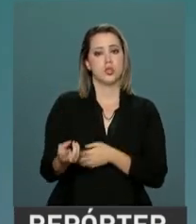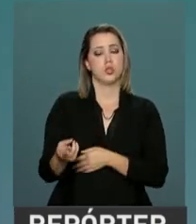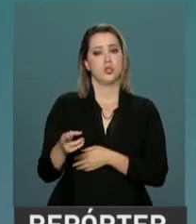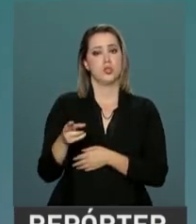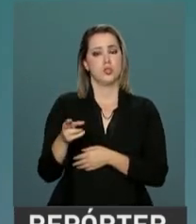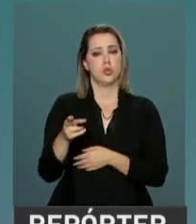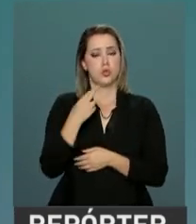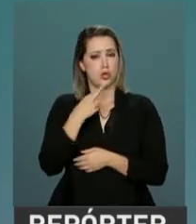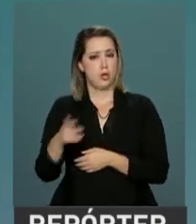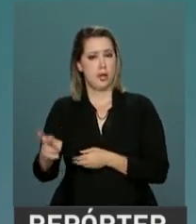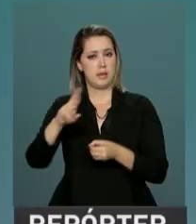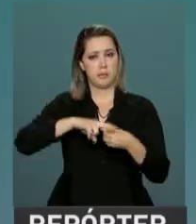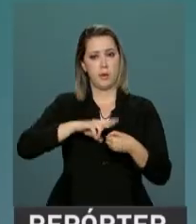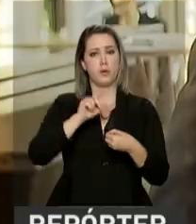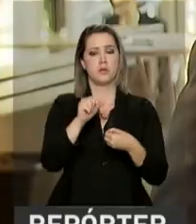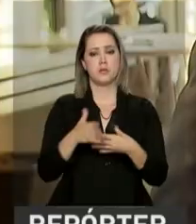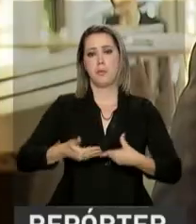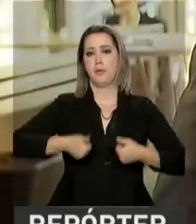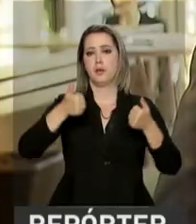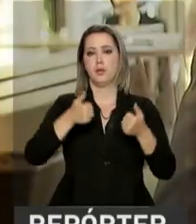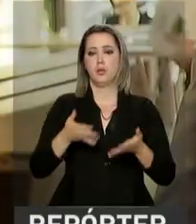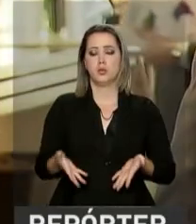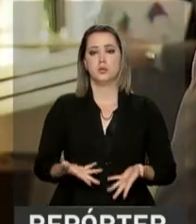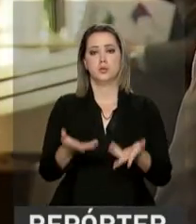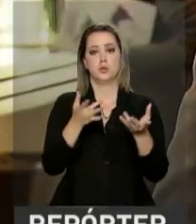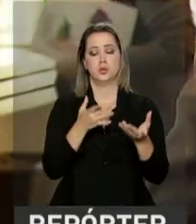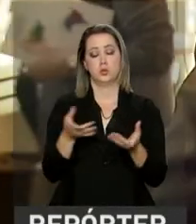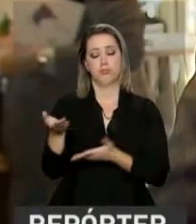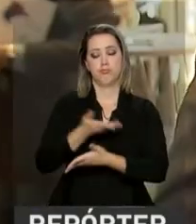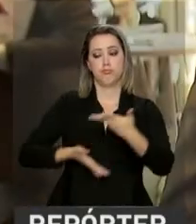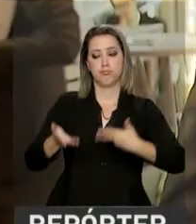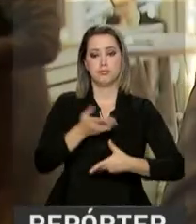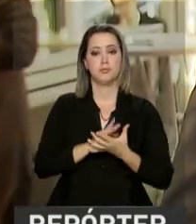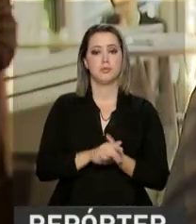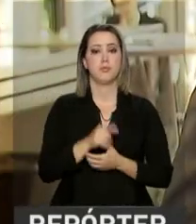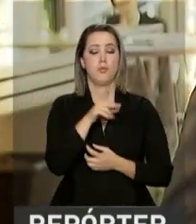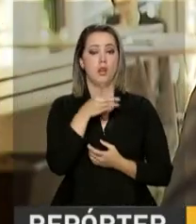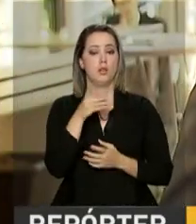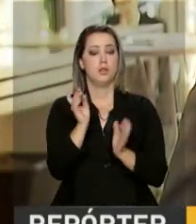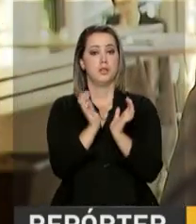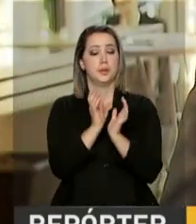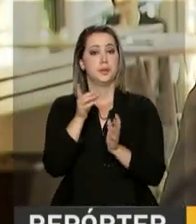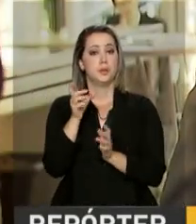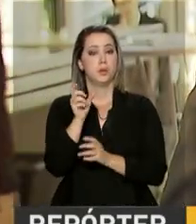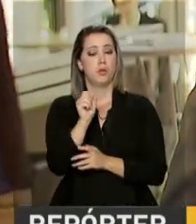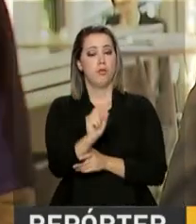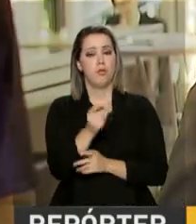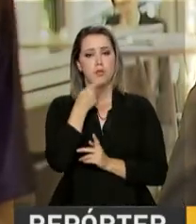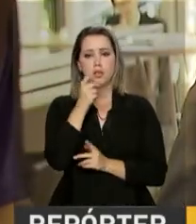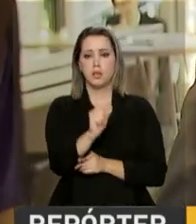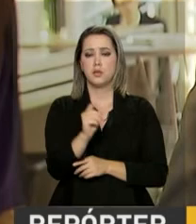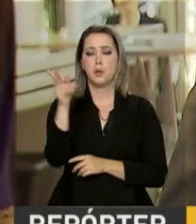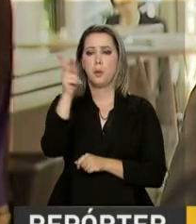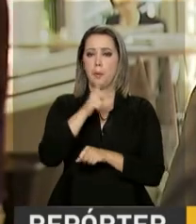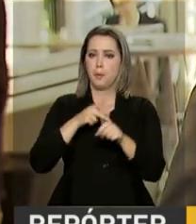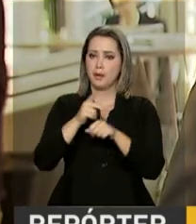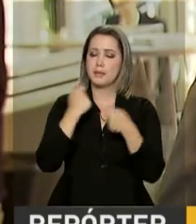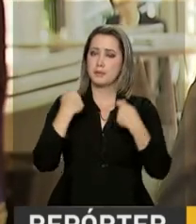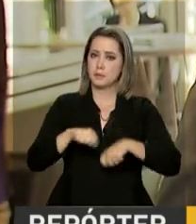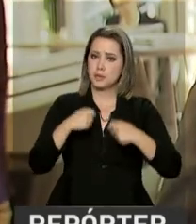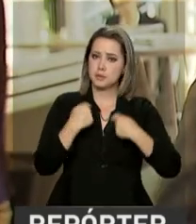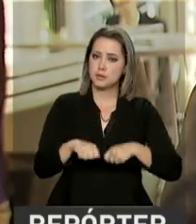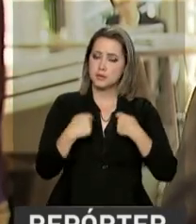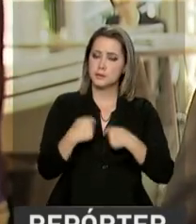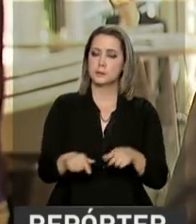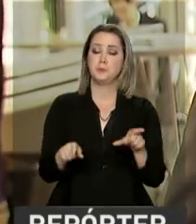mercado e estimulando a competição. Durante os debates, especialistas afirmaram que o país tem demanda por infraestrutura e